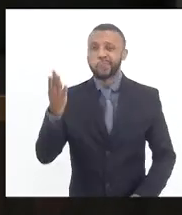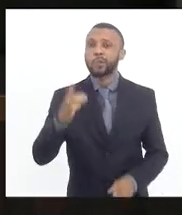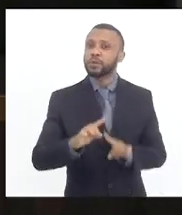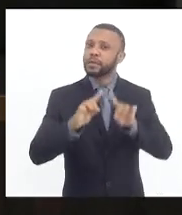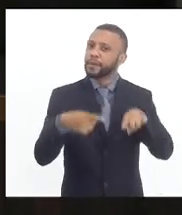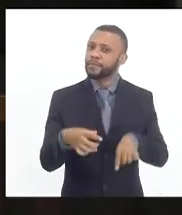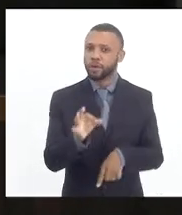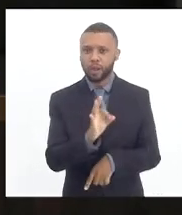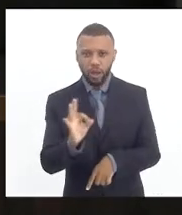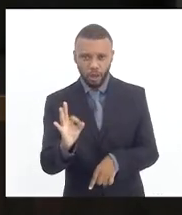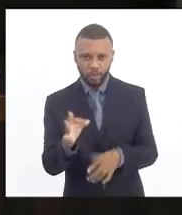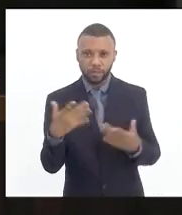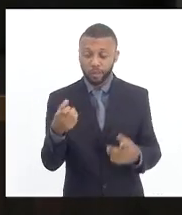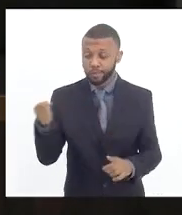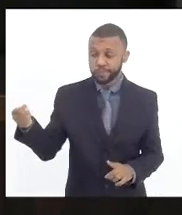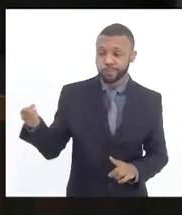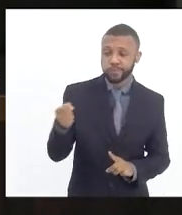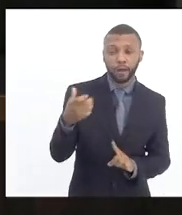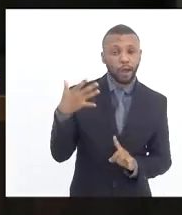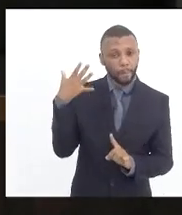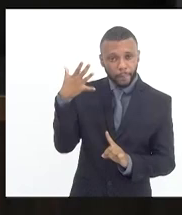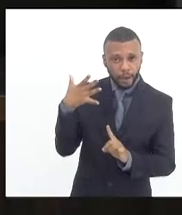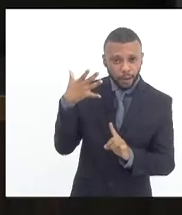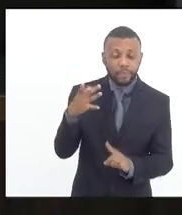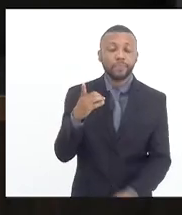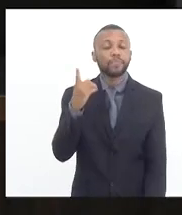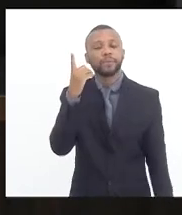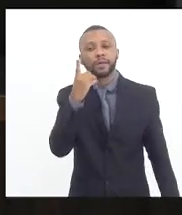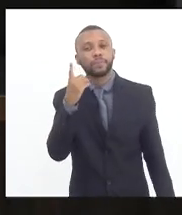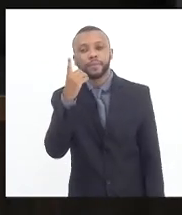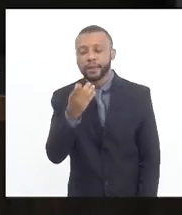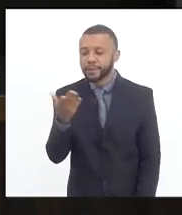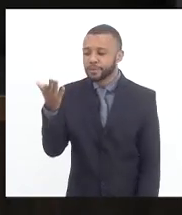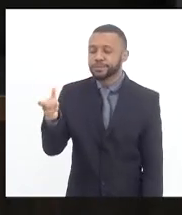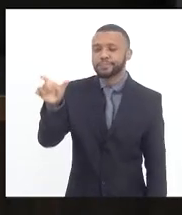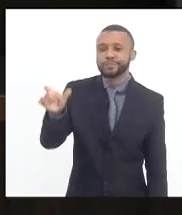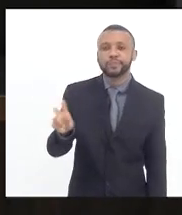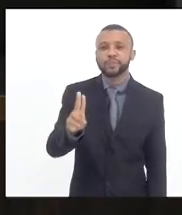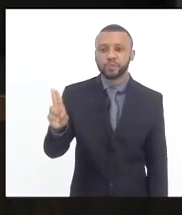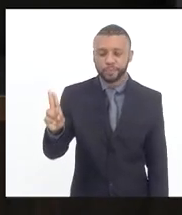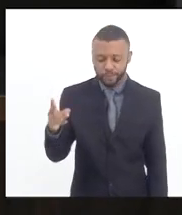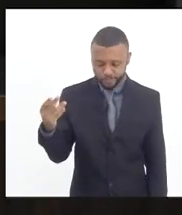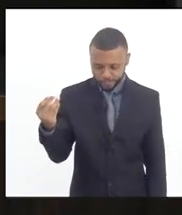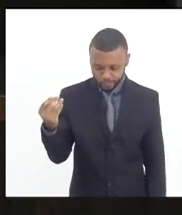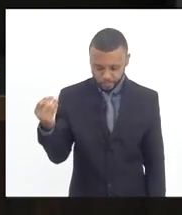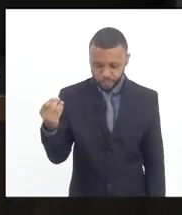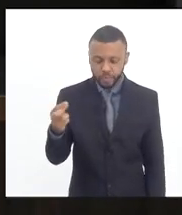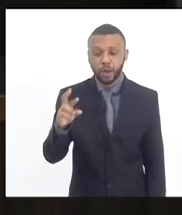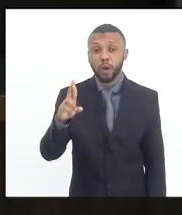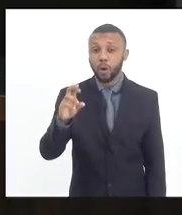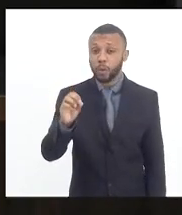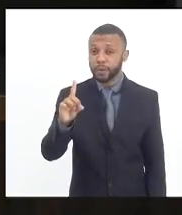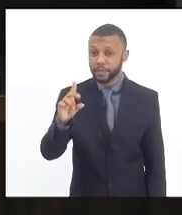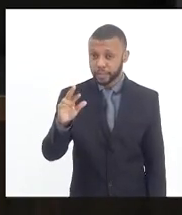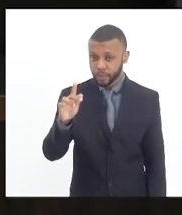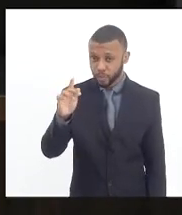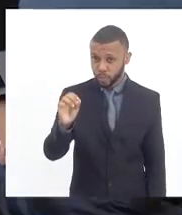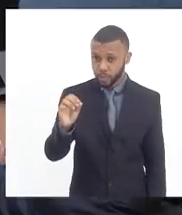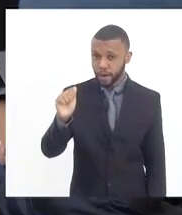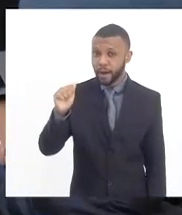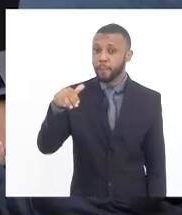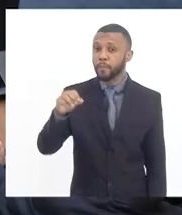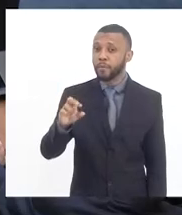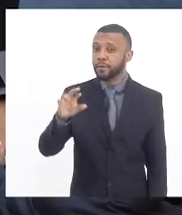o passo a palavra para o deputado Deputado depois Rodrigo aumento de uma pá